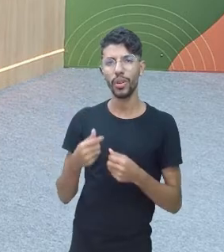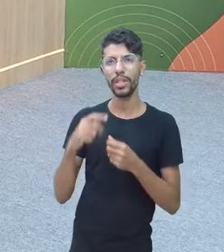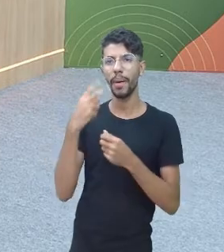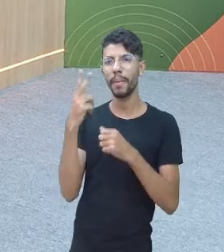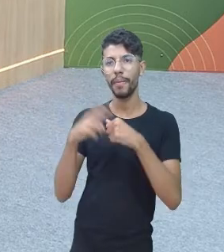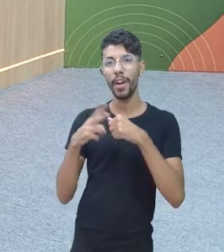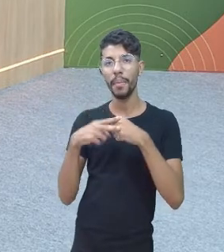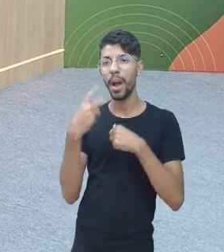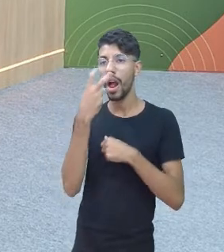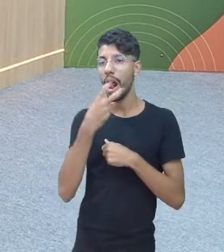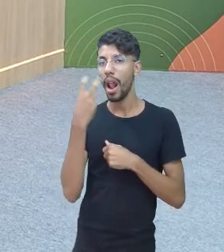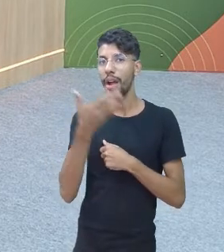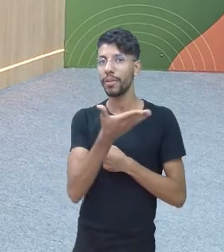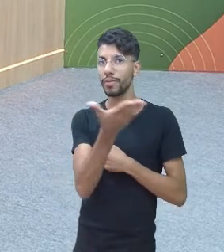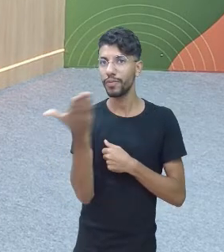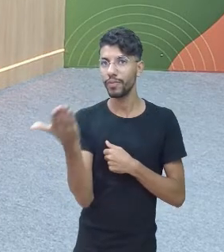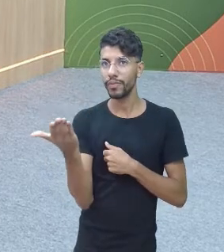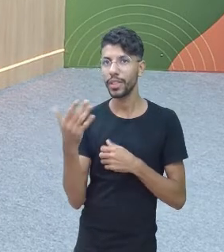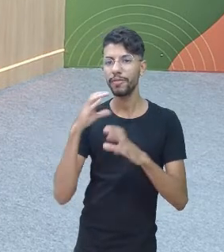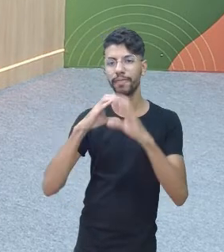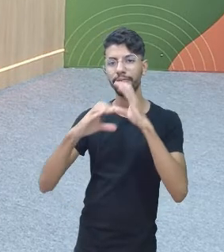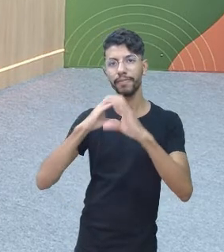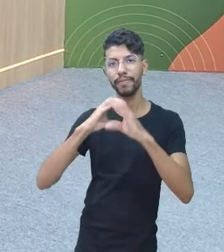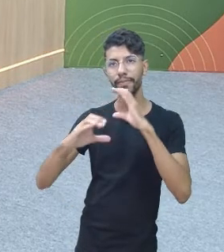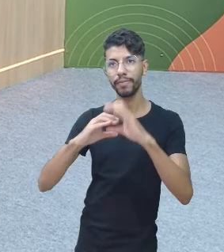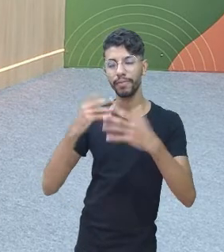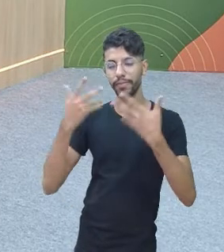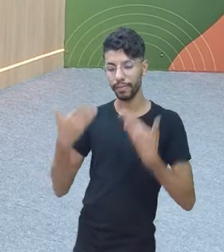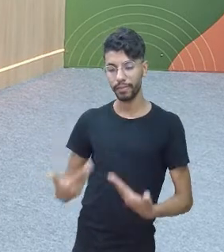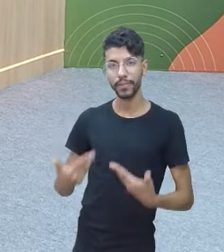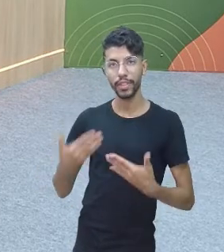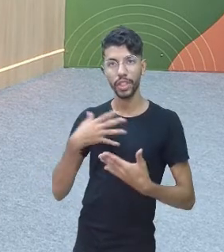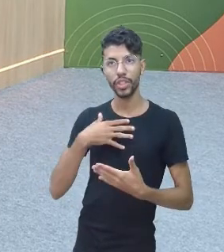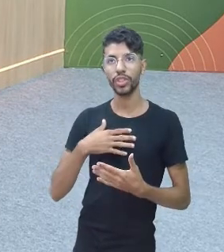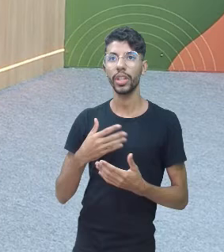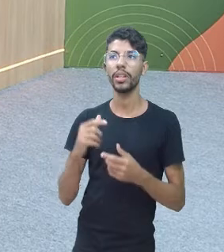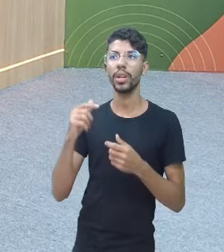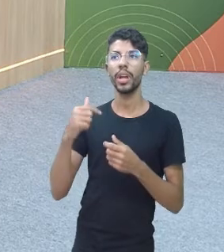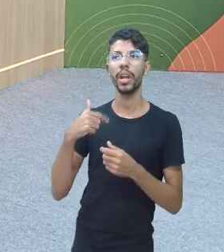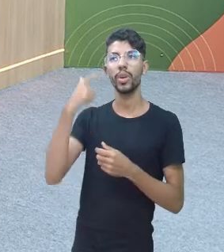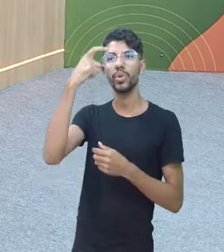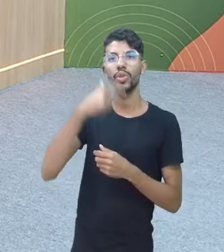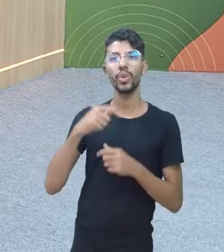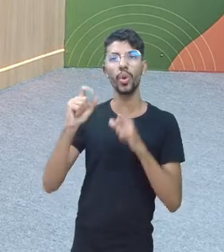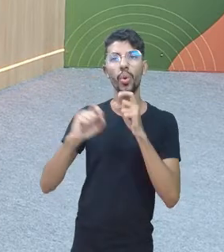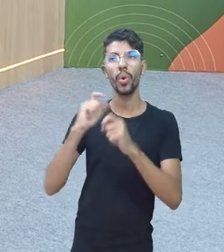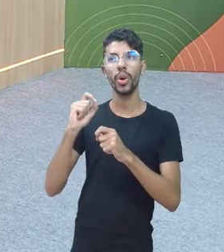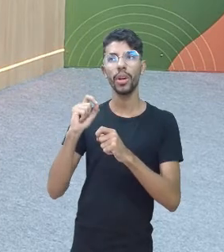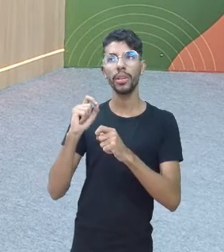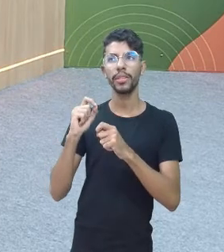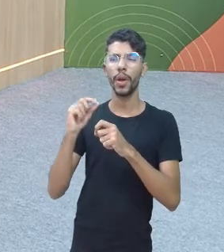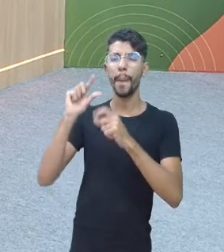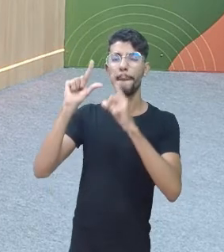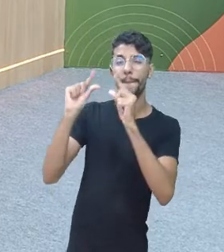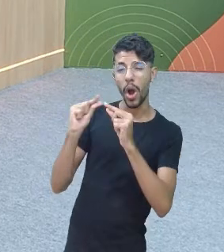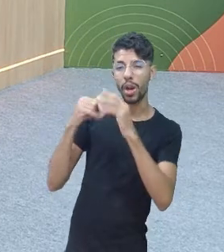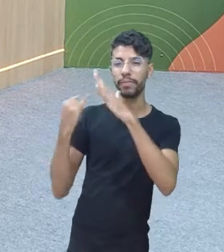falando com vocês, me comunicando assim, dessa forma, eu costumo ser menos formal, não é? Eu falo